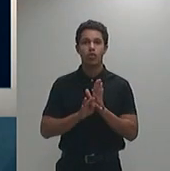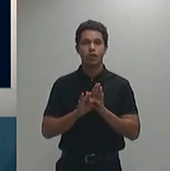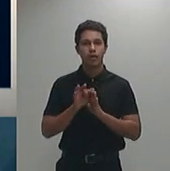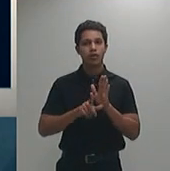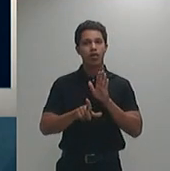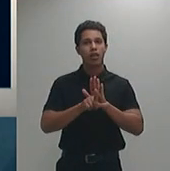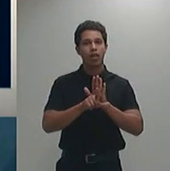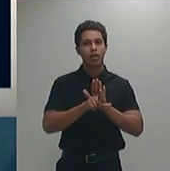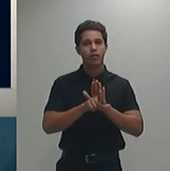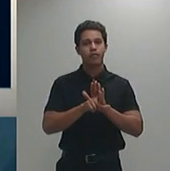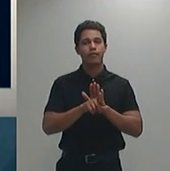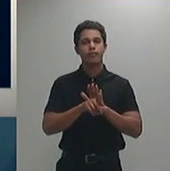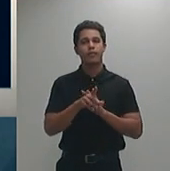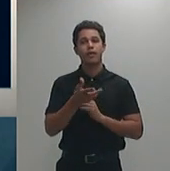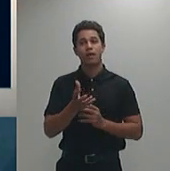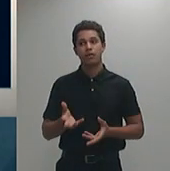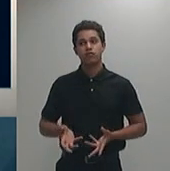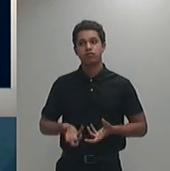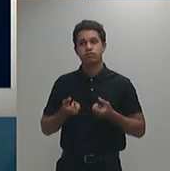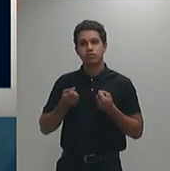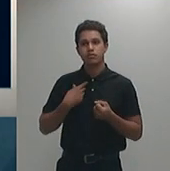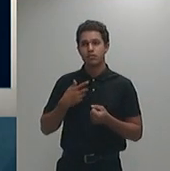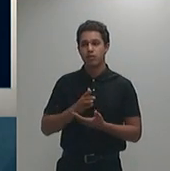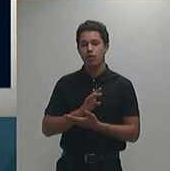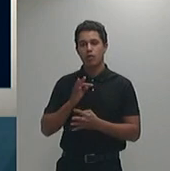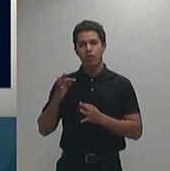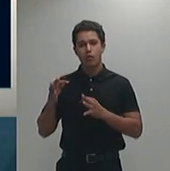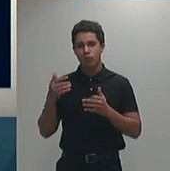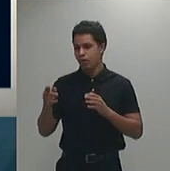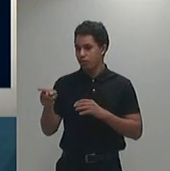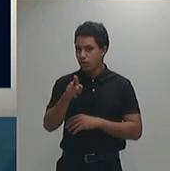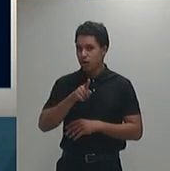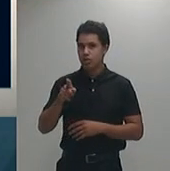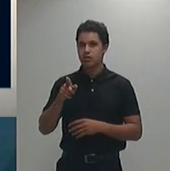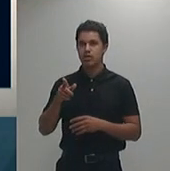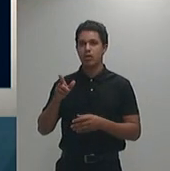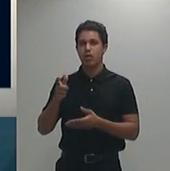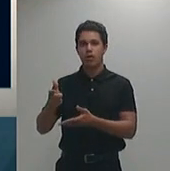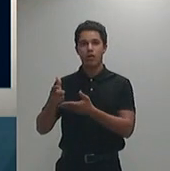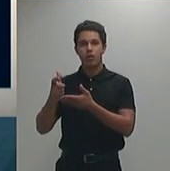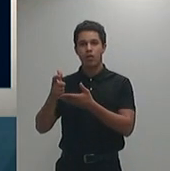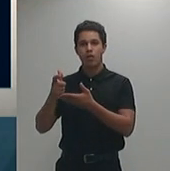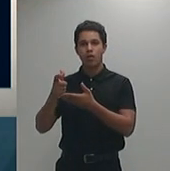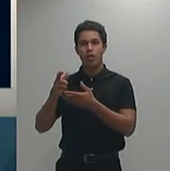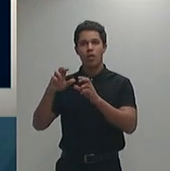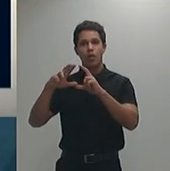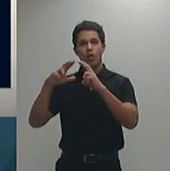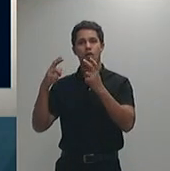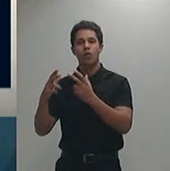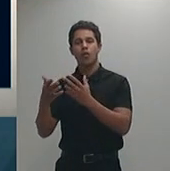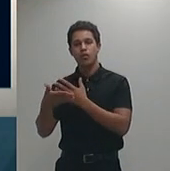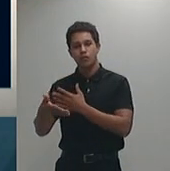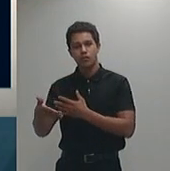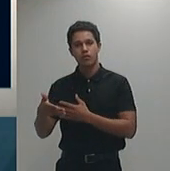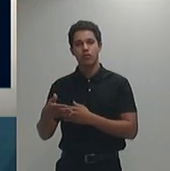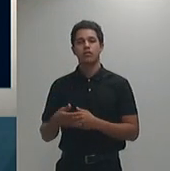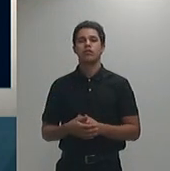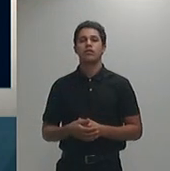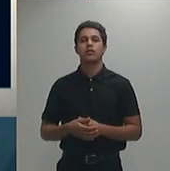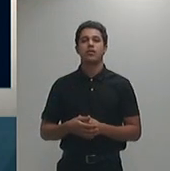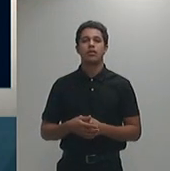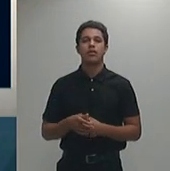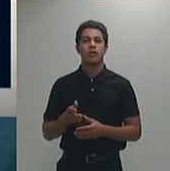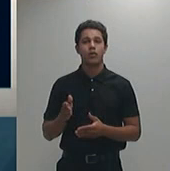acolhida inclusive por precedentes desta corte eminente revisor Ministro poema